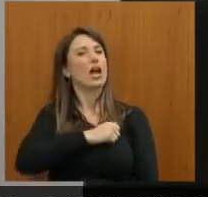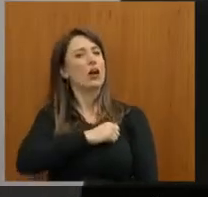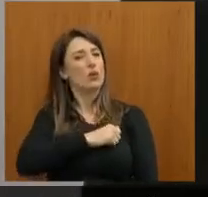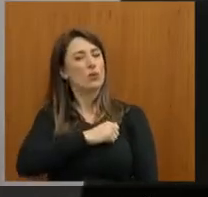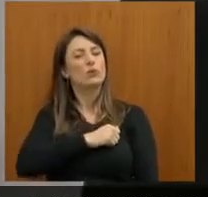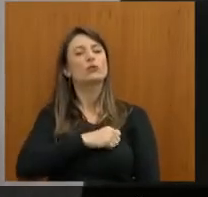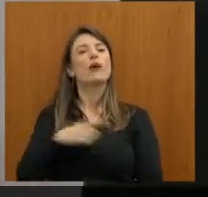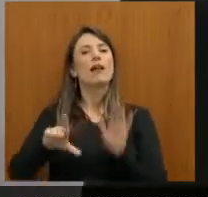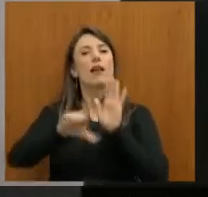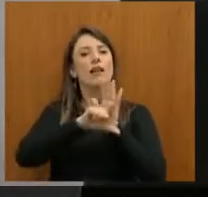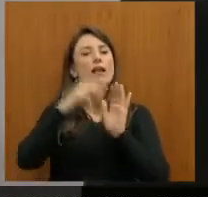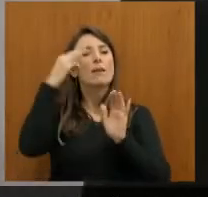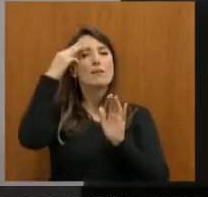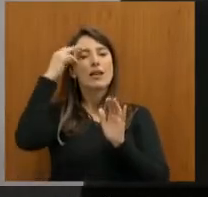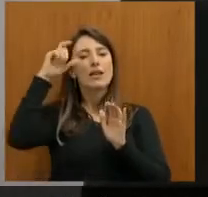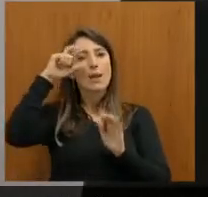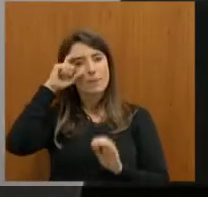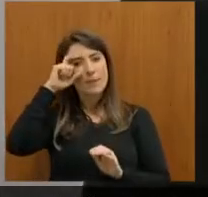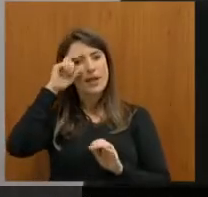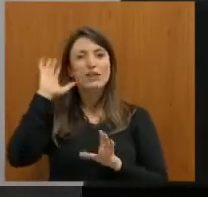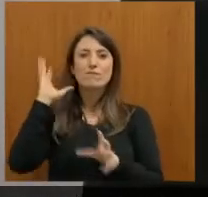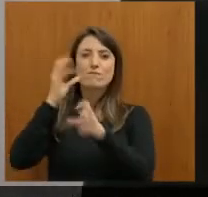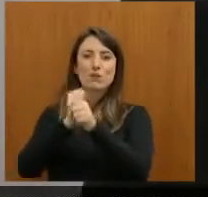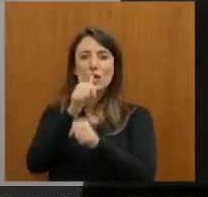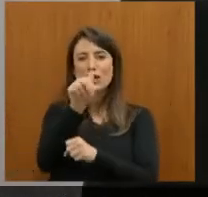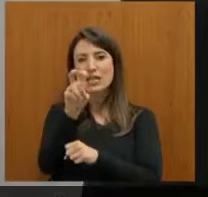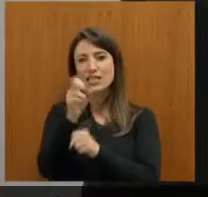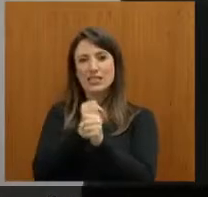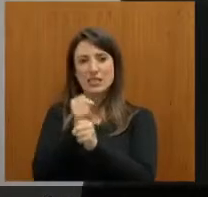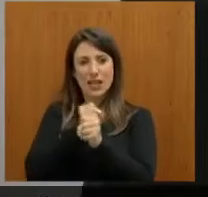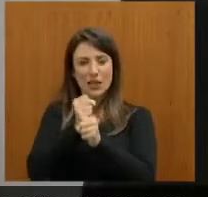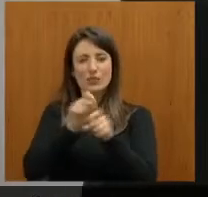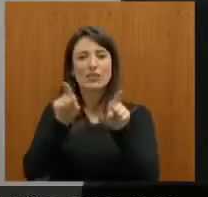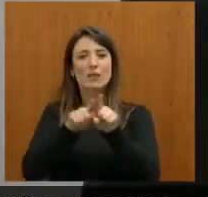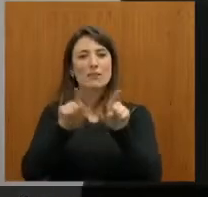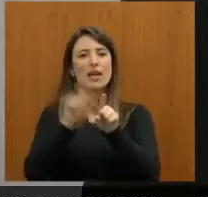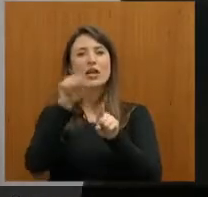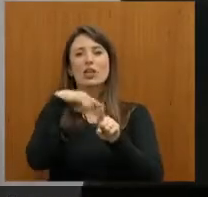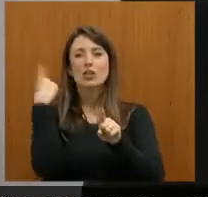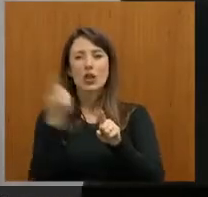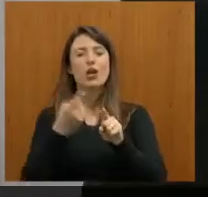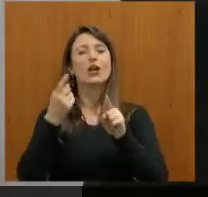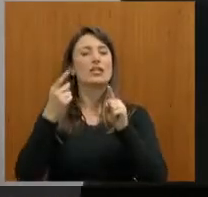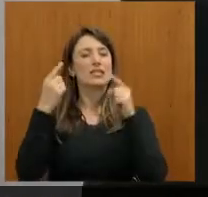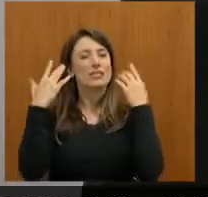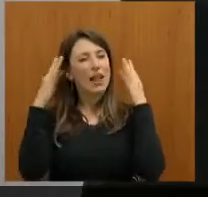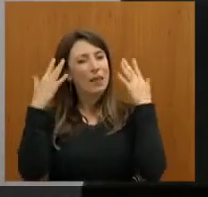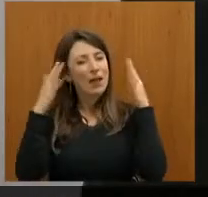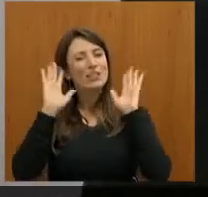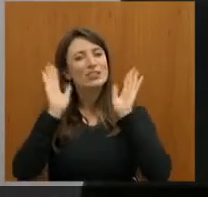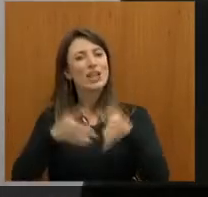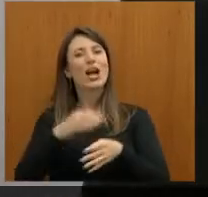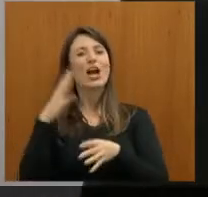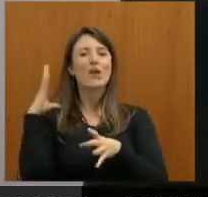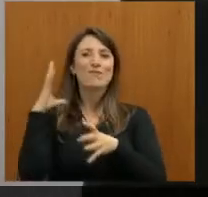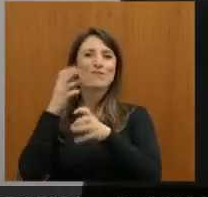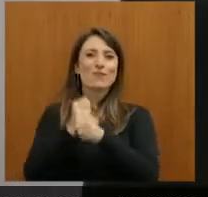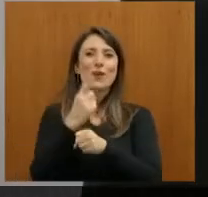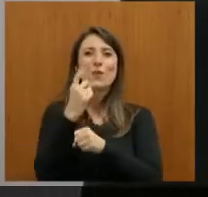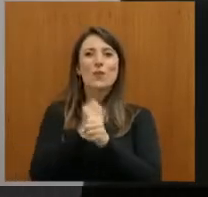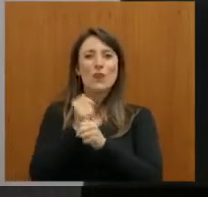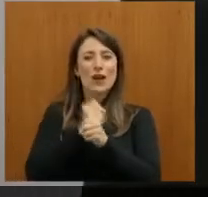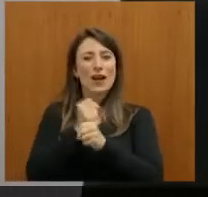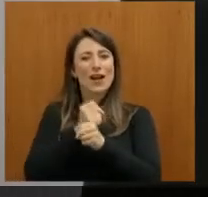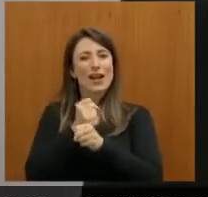da Penha completa 15 anos e também nós vamos celebrar um ano da sanção de uma